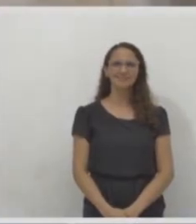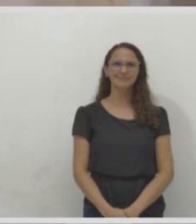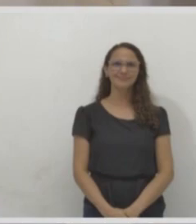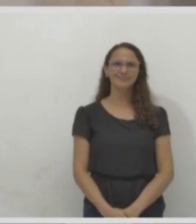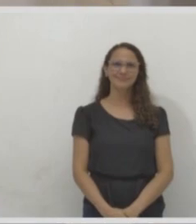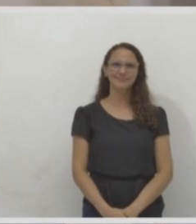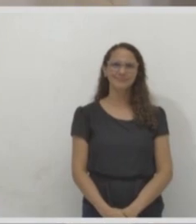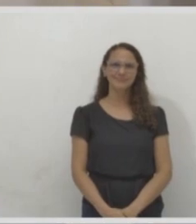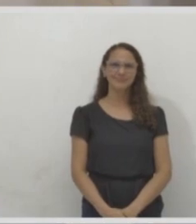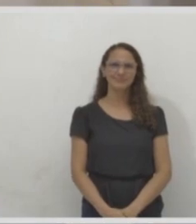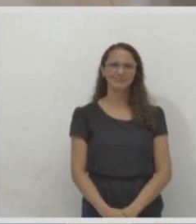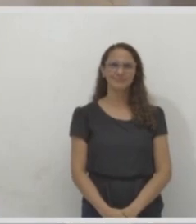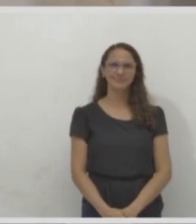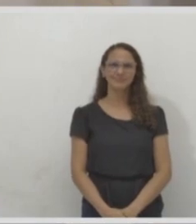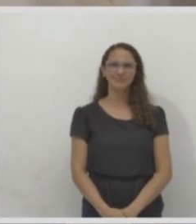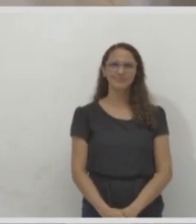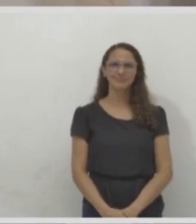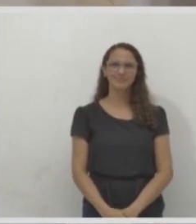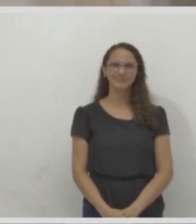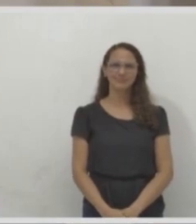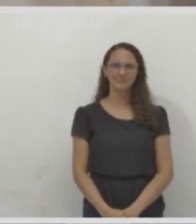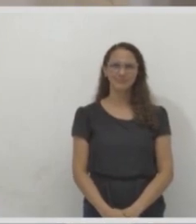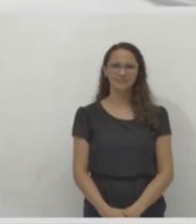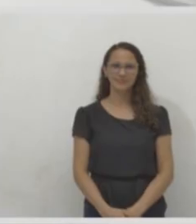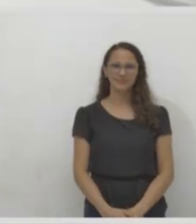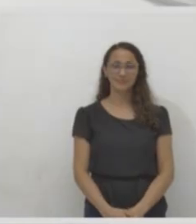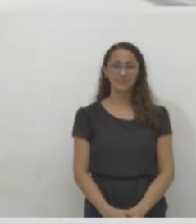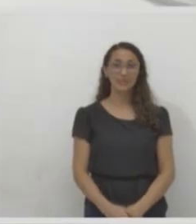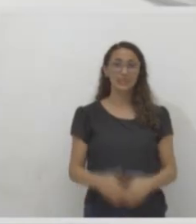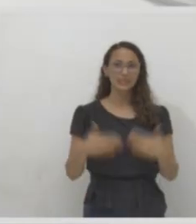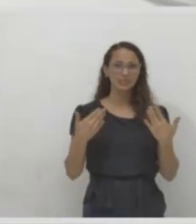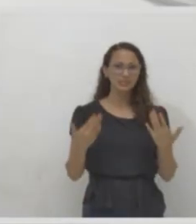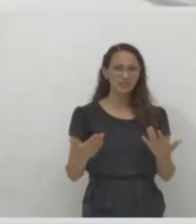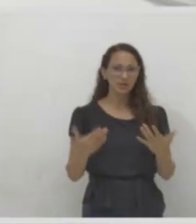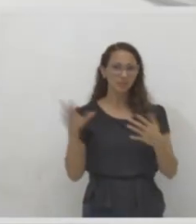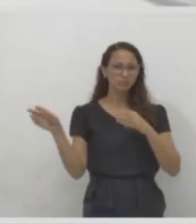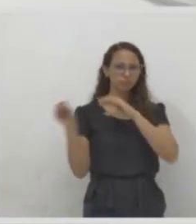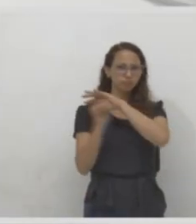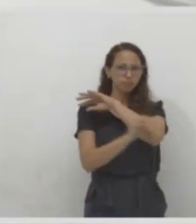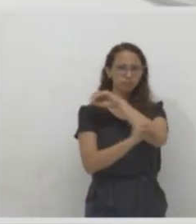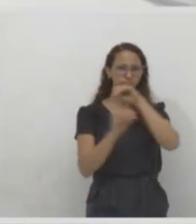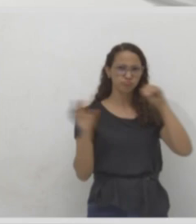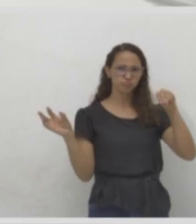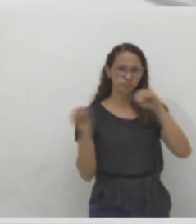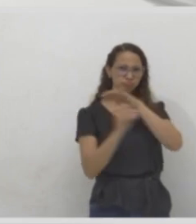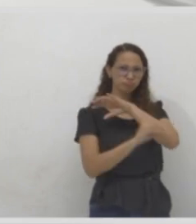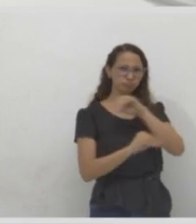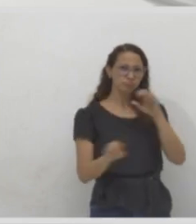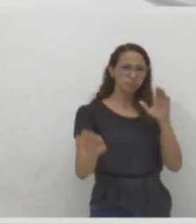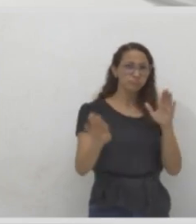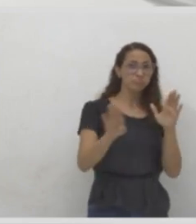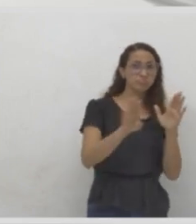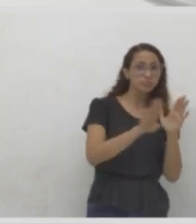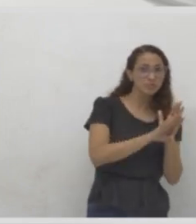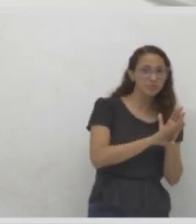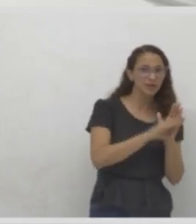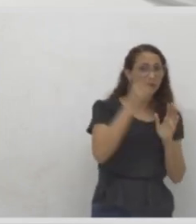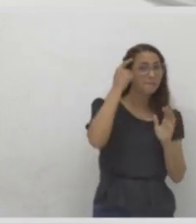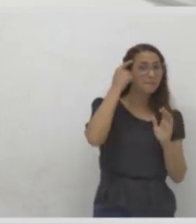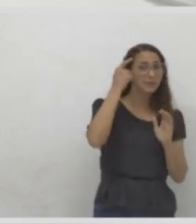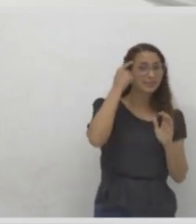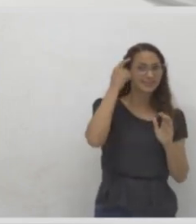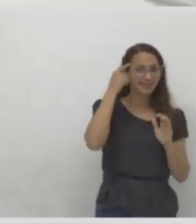Como eu falei para vocês, quando o seringueiro chegava aqui na Amazônia, ele achava que ele ia